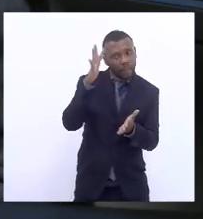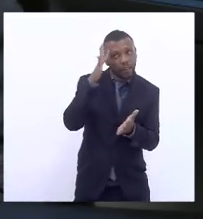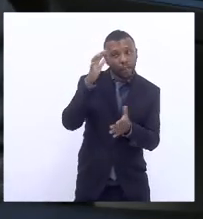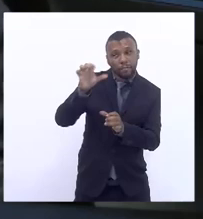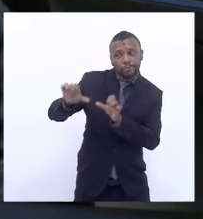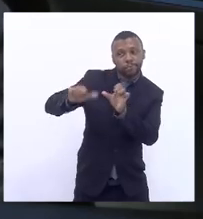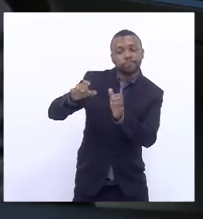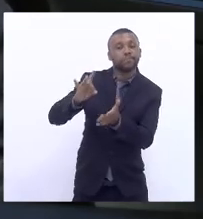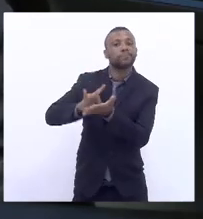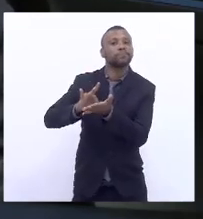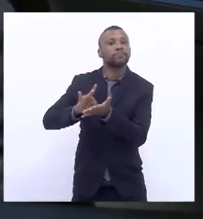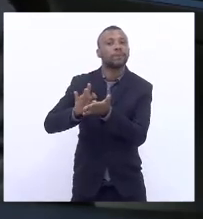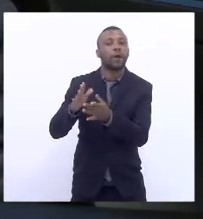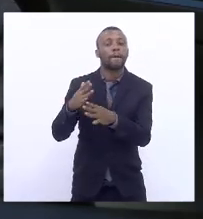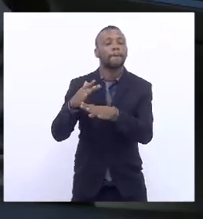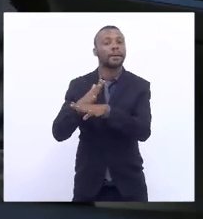eduque.